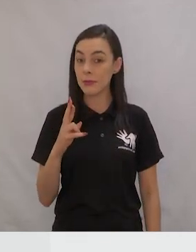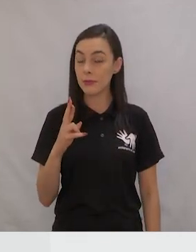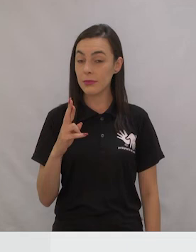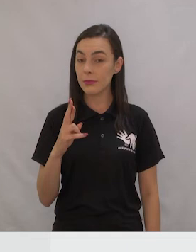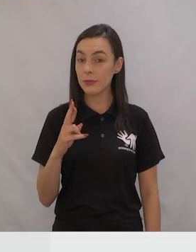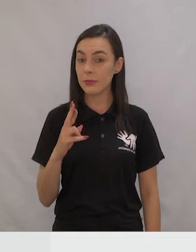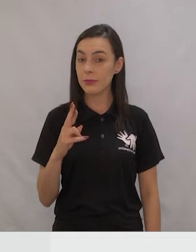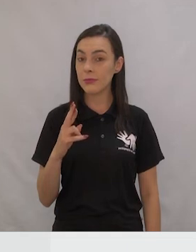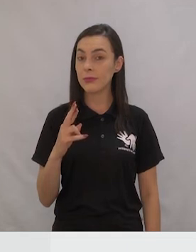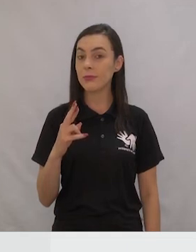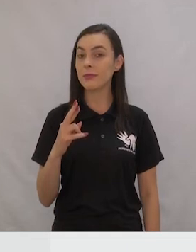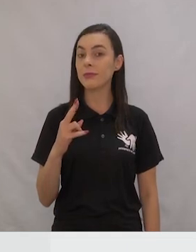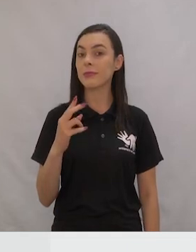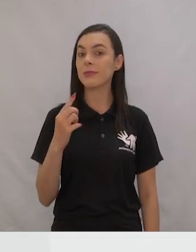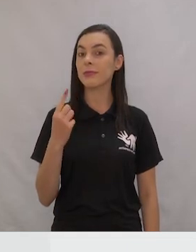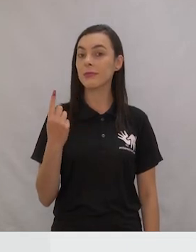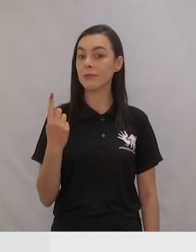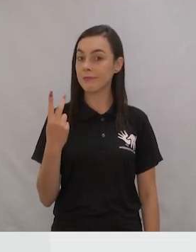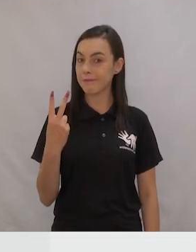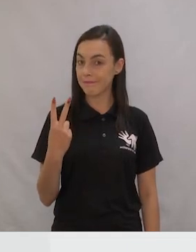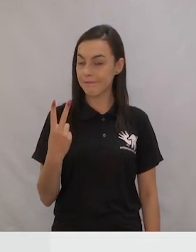é igual a